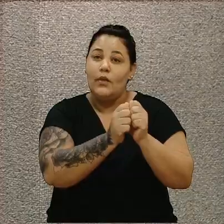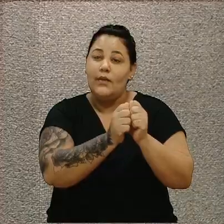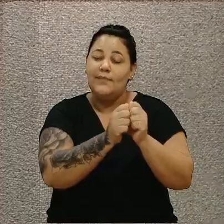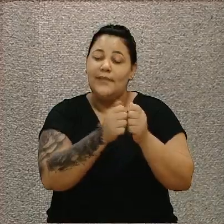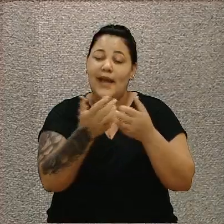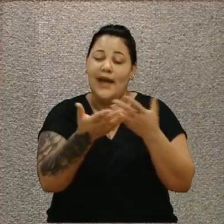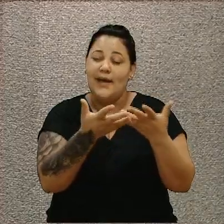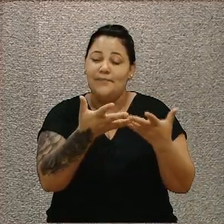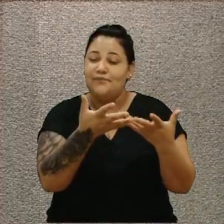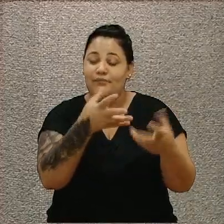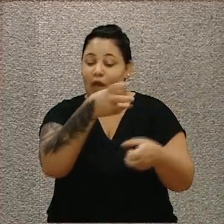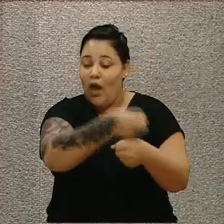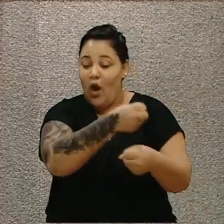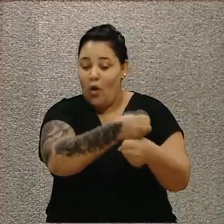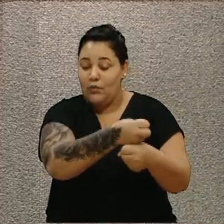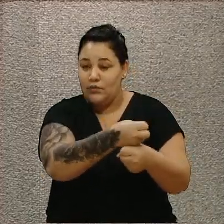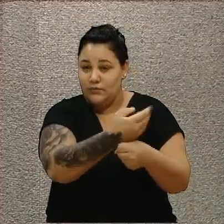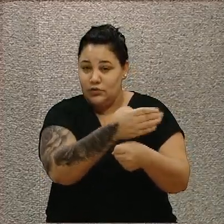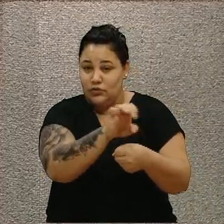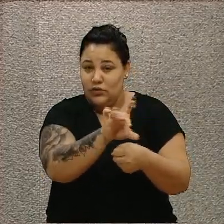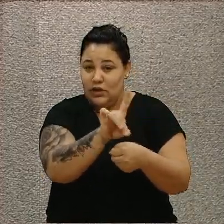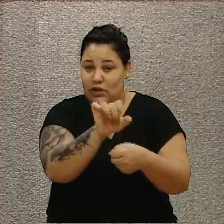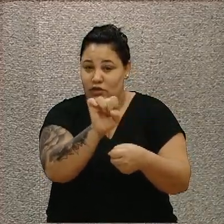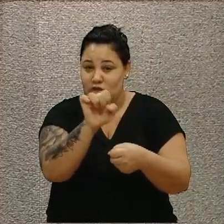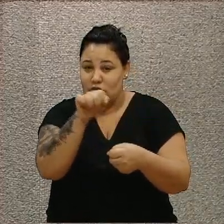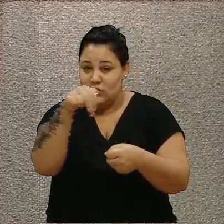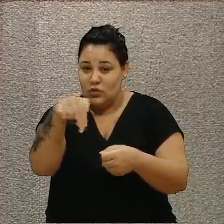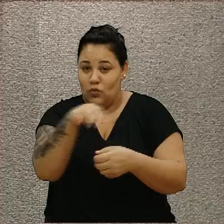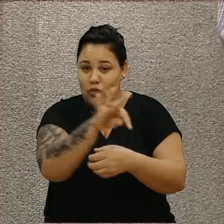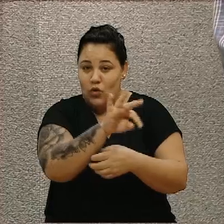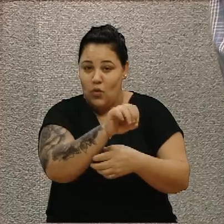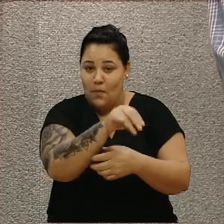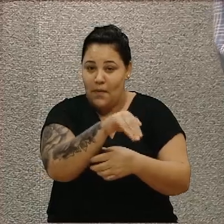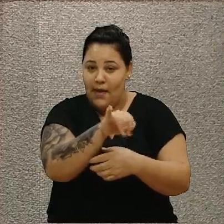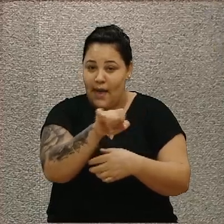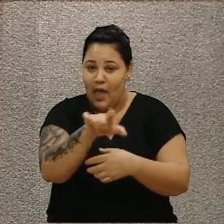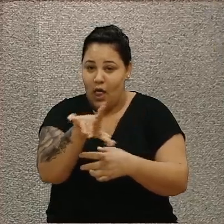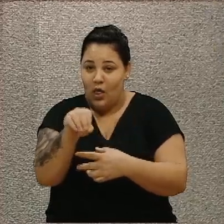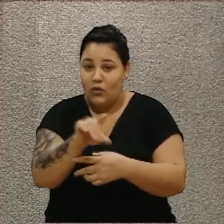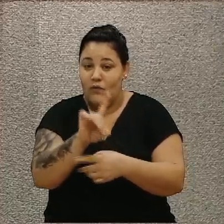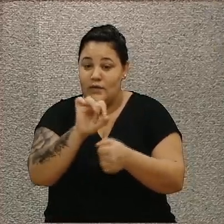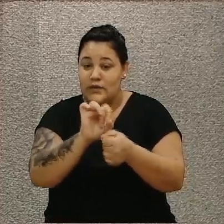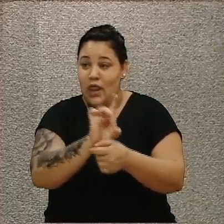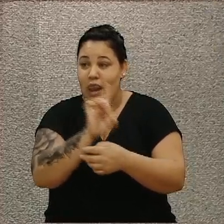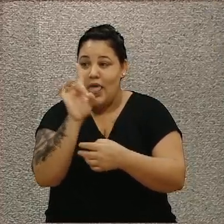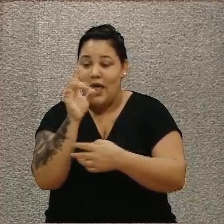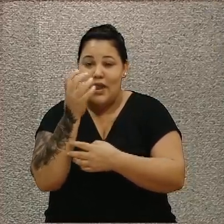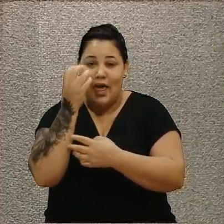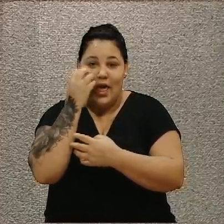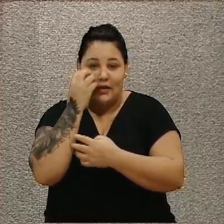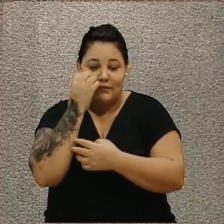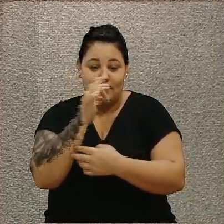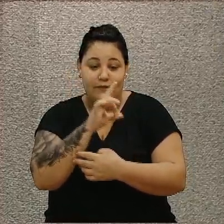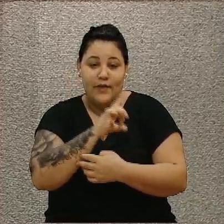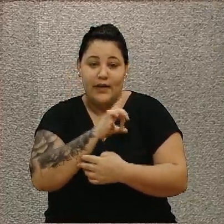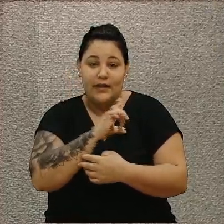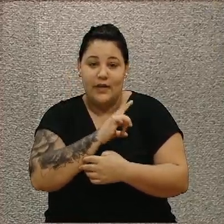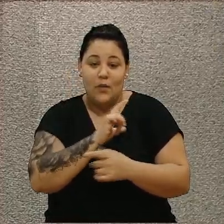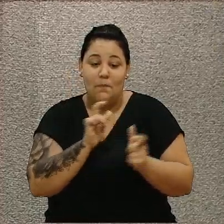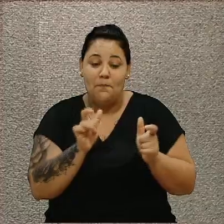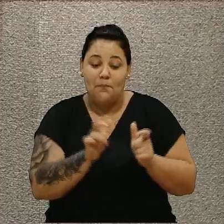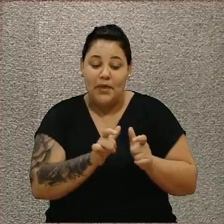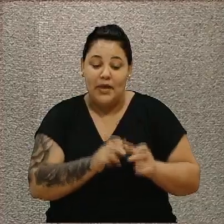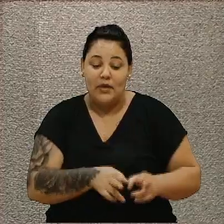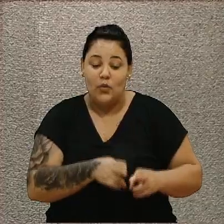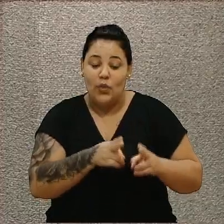na obra que o Edson Tomiel está fazendo lá em Anarec, né? Vai ter lá um pequeno trem também lá, que